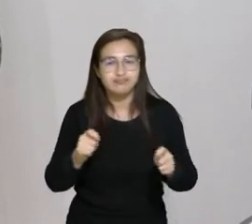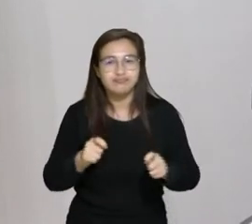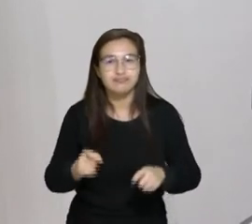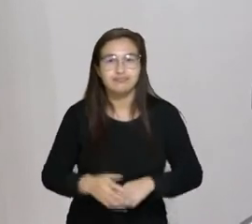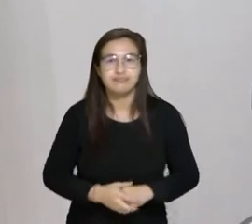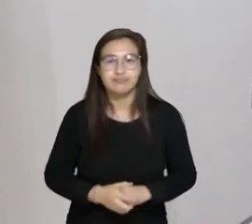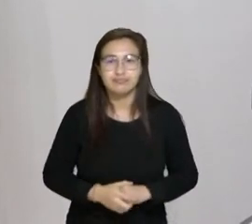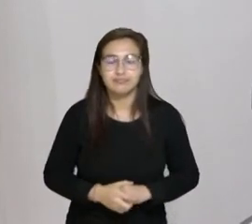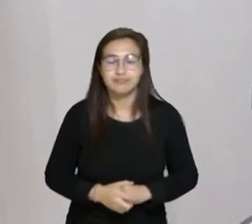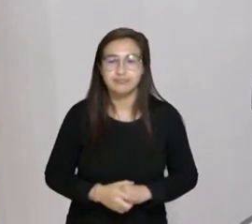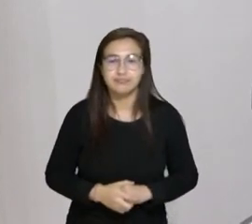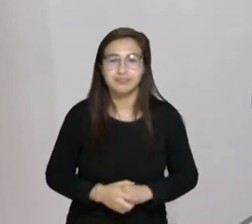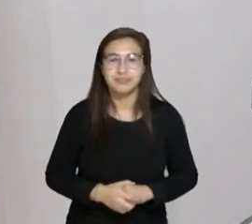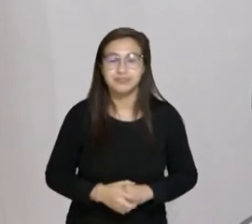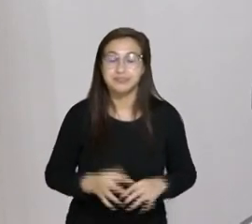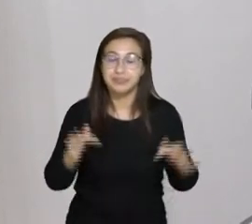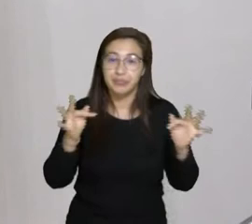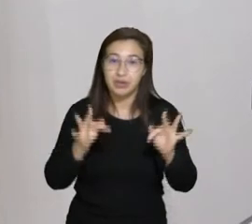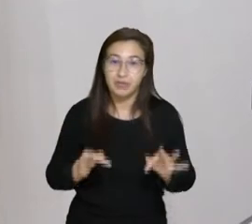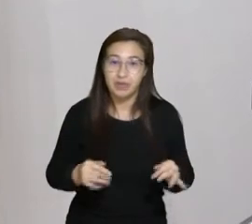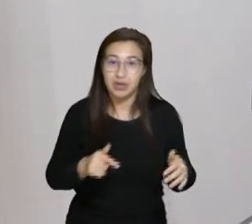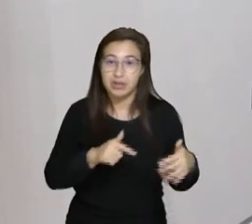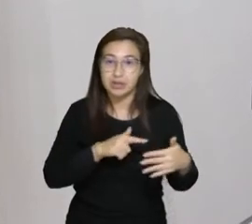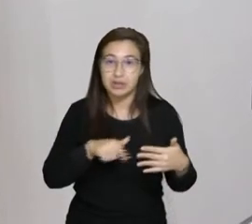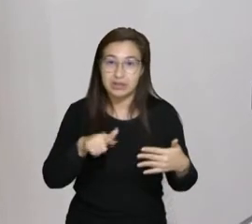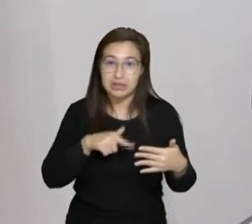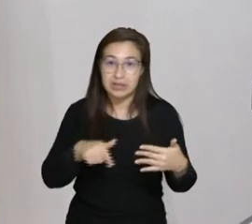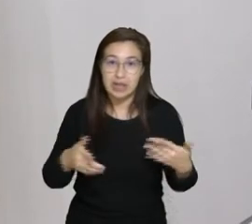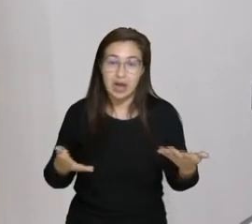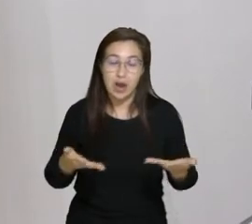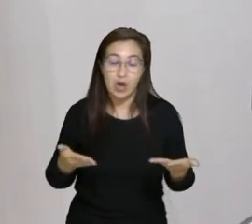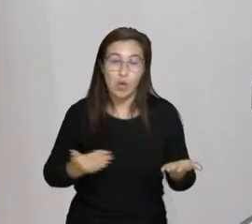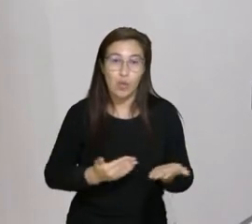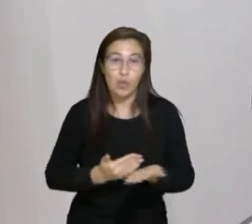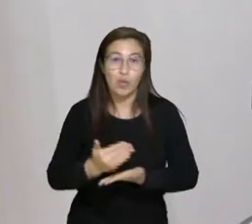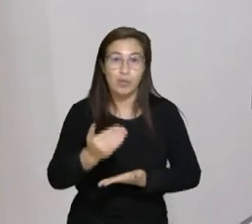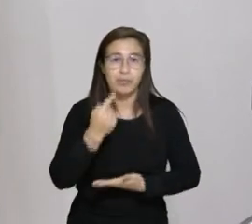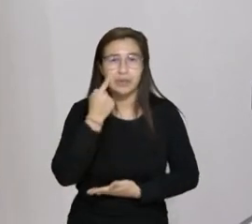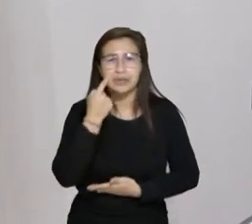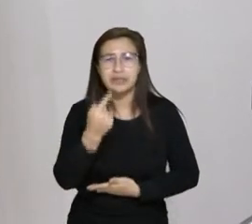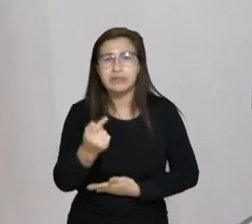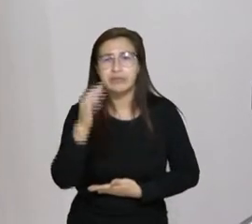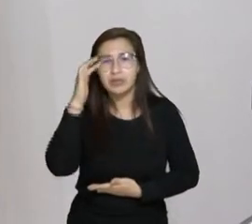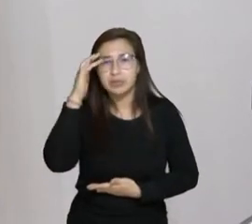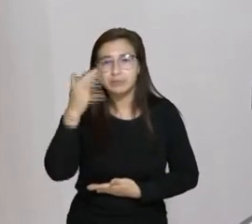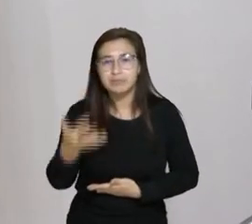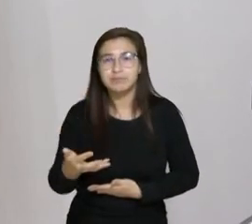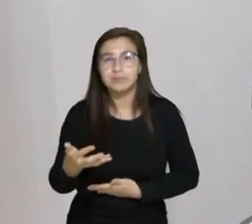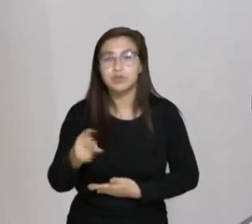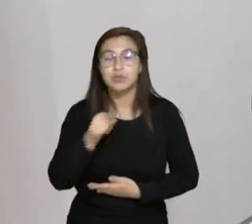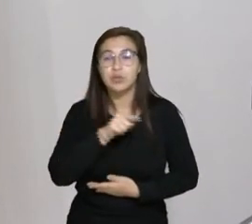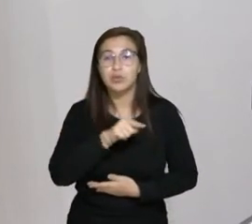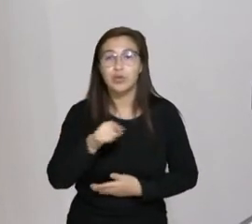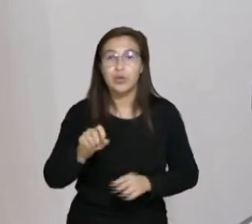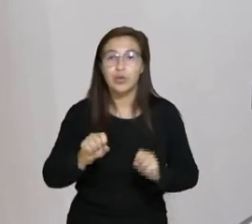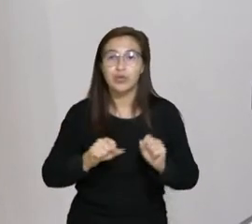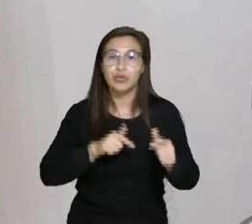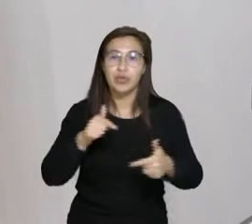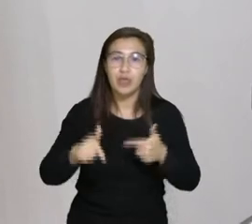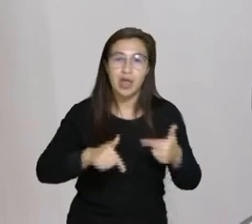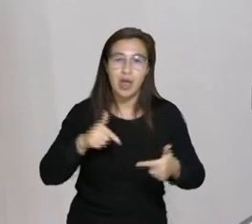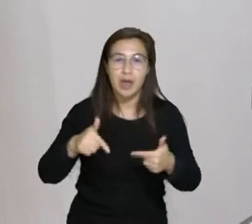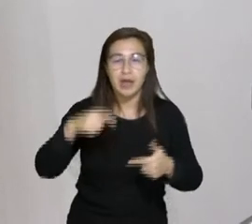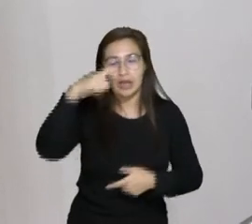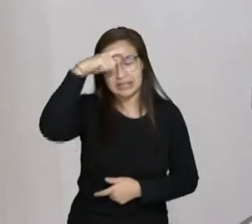é muito contente muito feliz a semana pois nós estamos começando a ver os resultados de um trabalho muito ar do